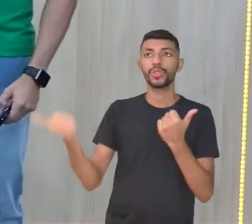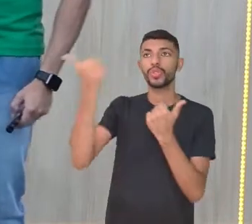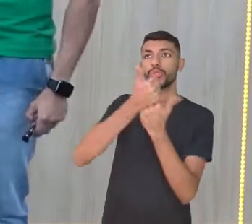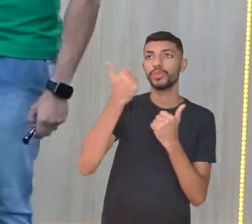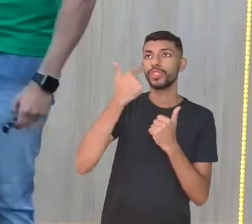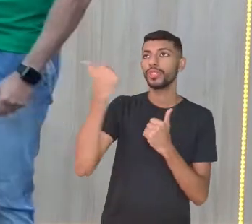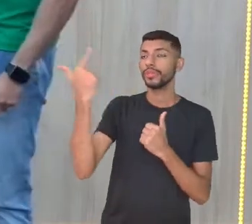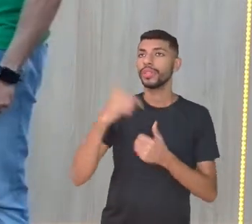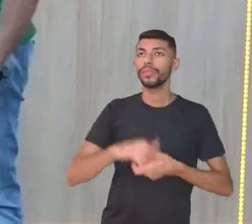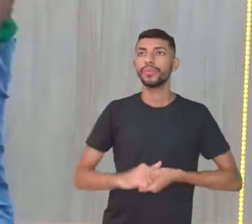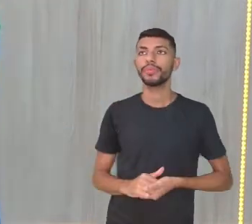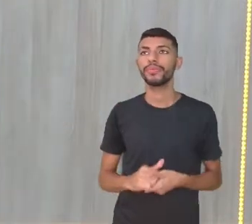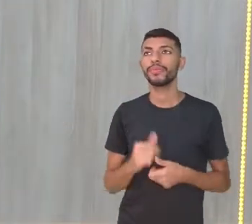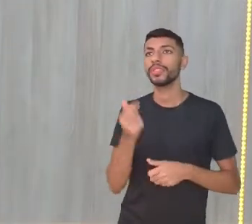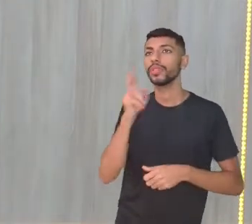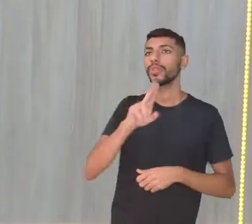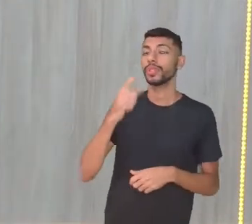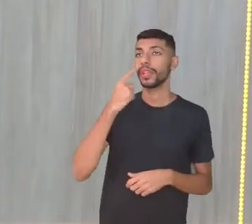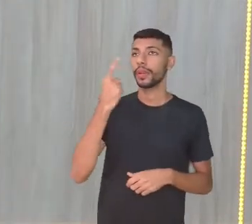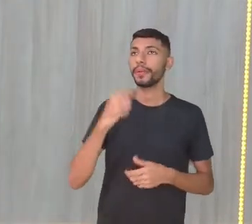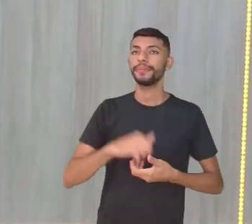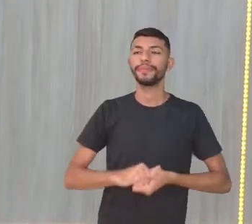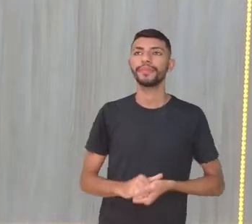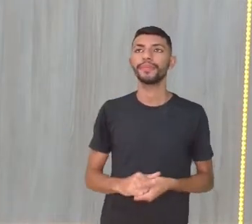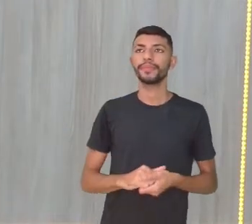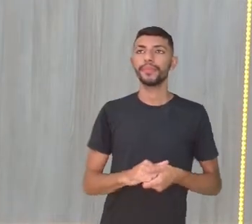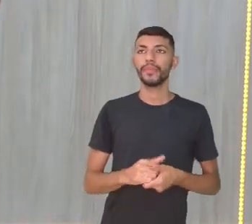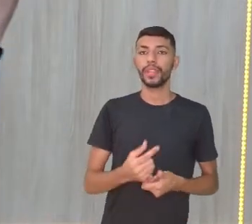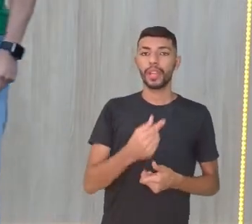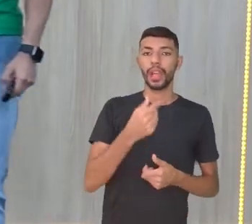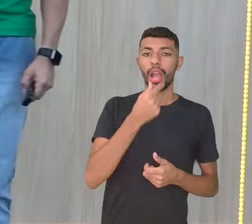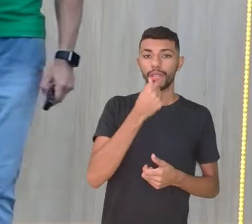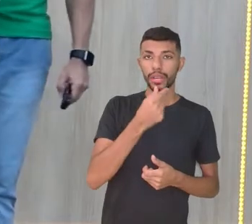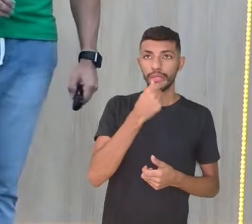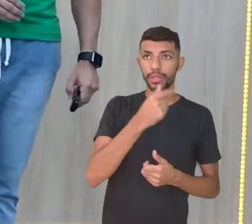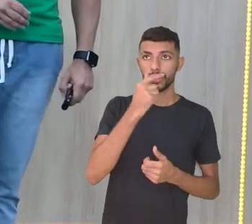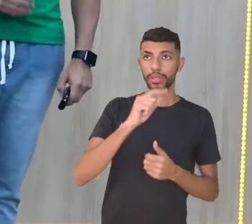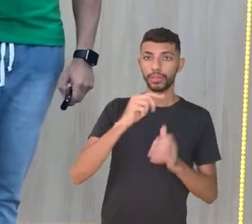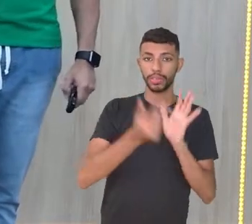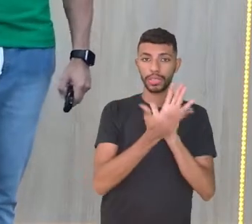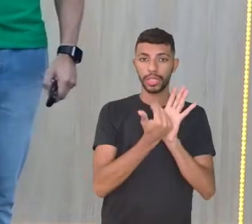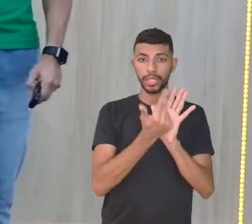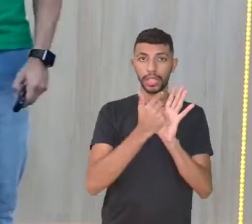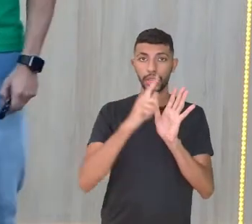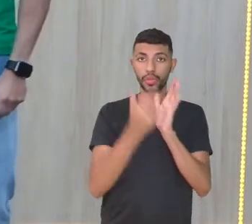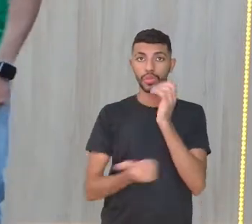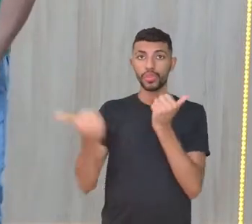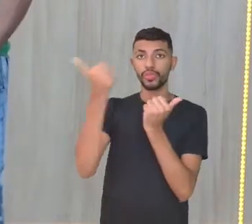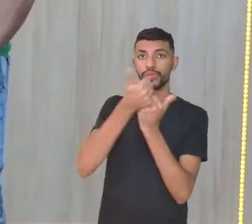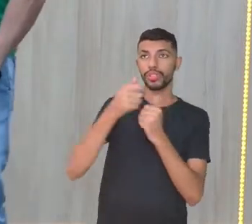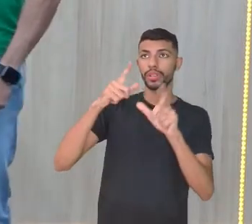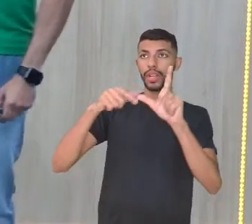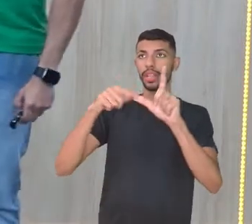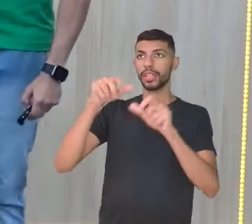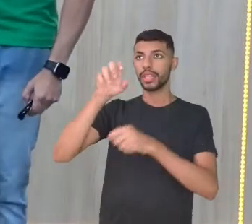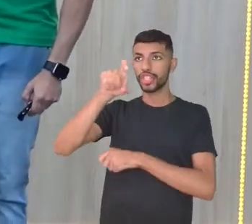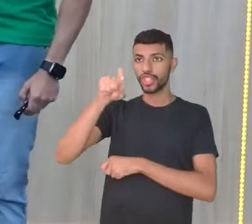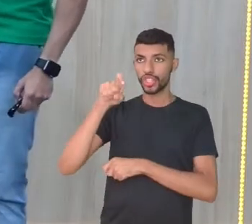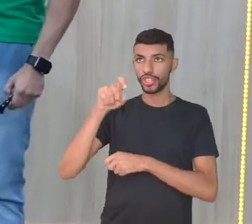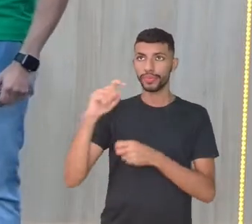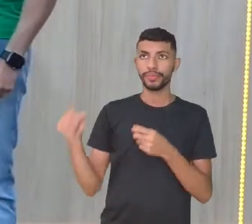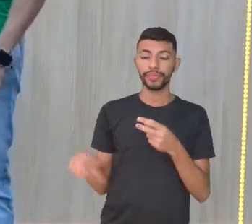por letras, eu coloquei o seguinte aqui, ó, que a bolacha a gente vai indicar pela letrinha X,